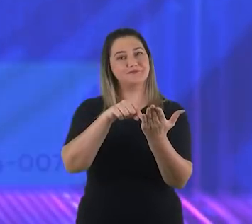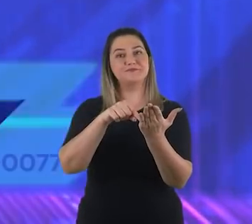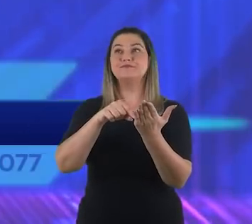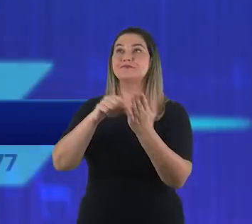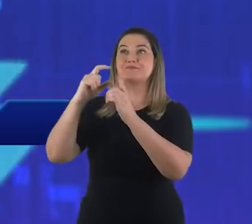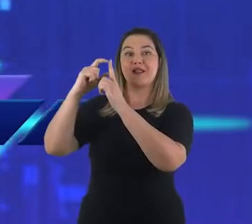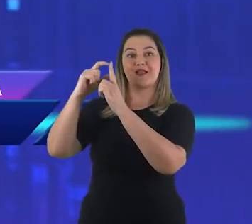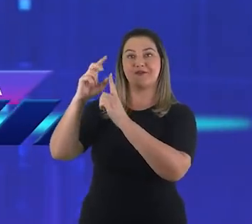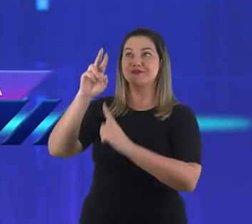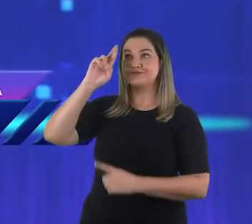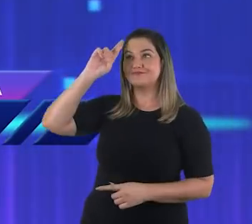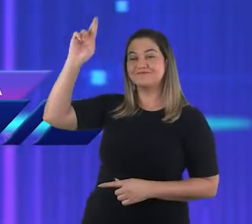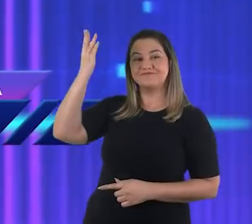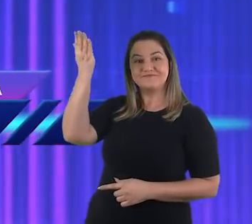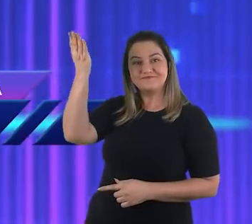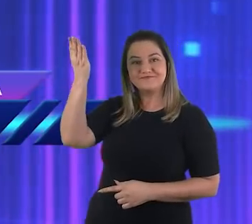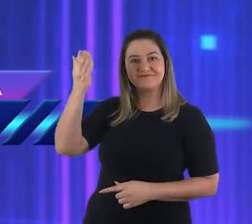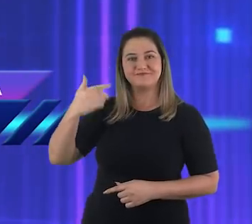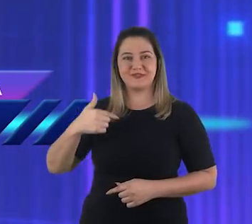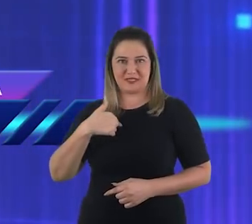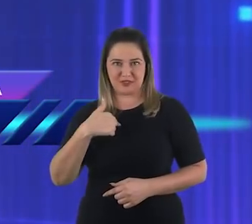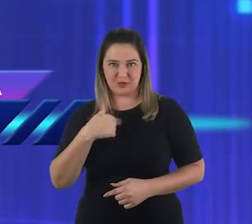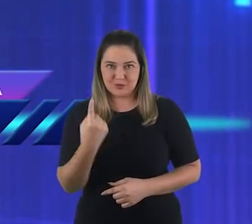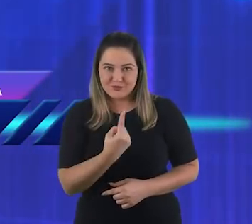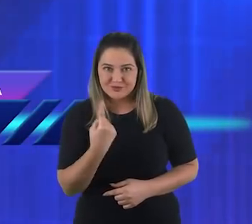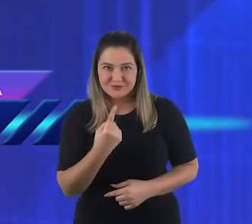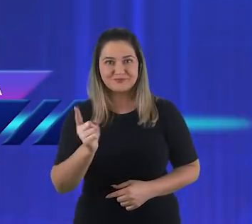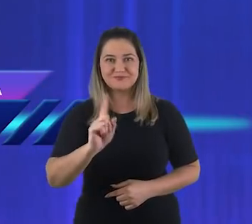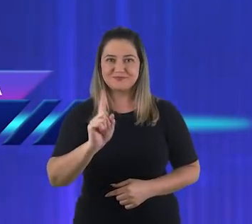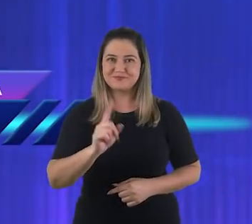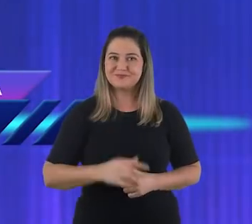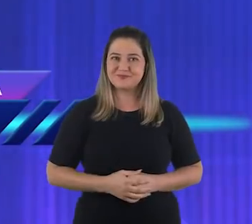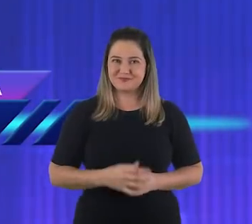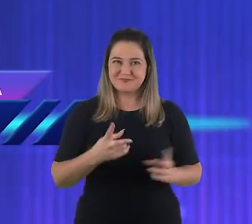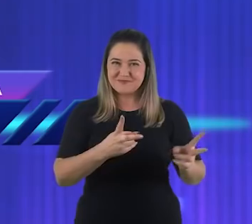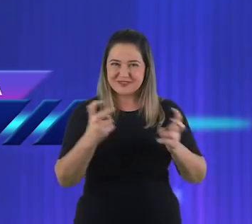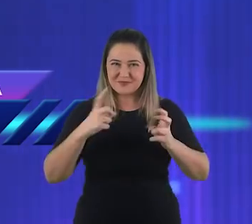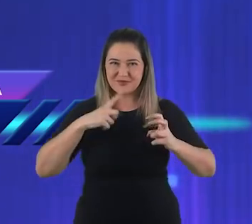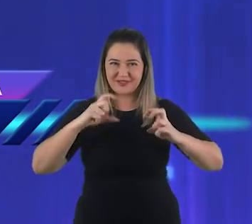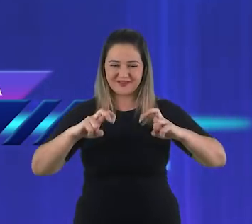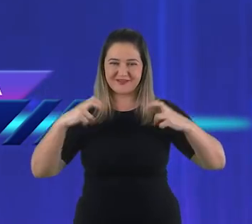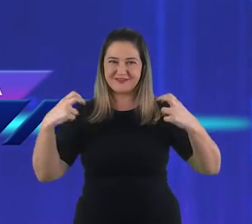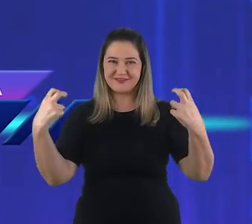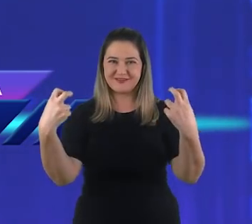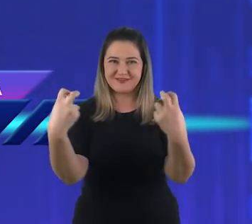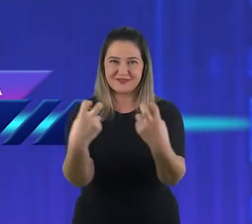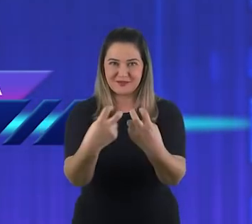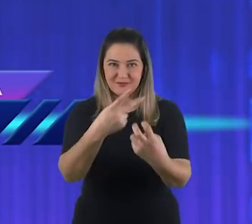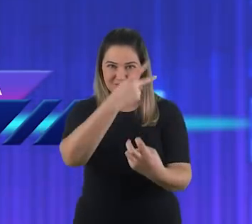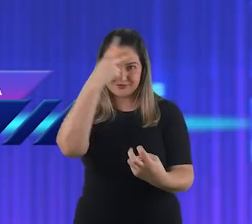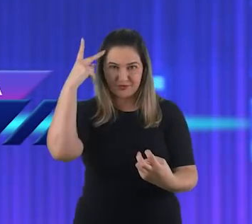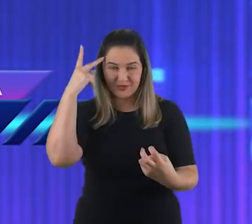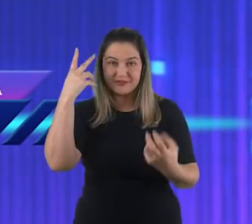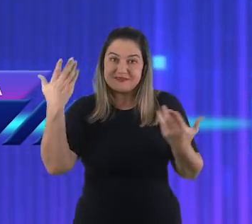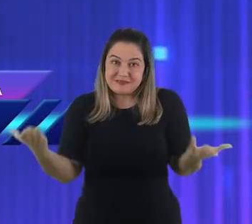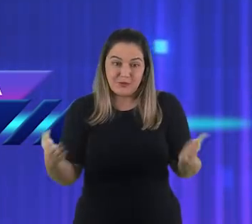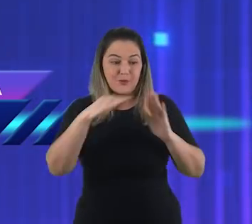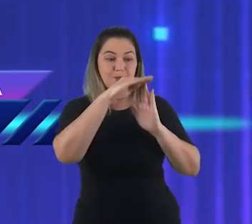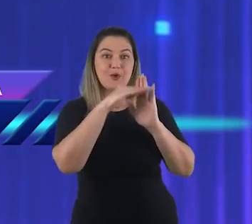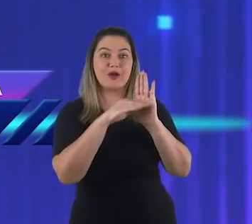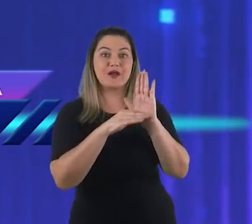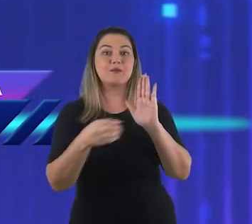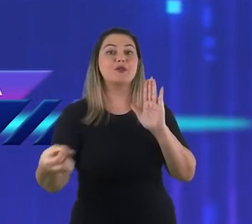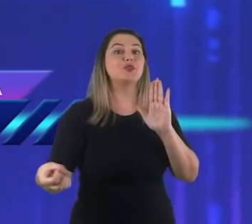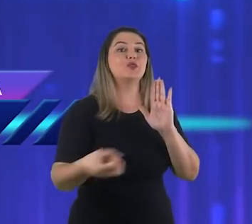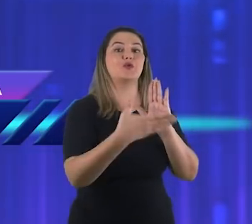Senhor. E eu não estou sozinho, não. Eu acho que você já ouviu no comecinho umas palmas. É porque a partir de agora, uma